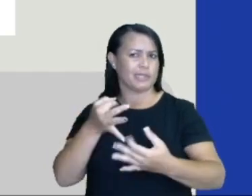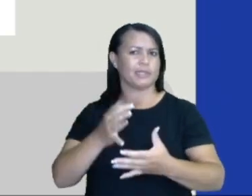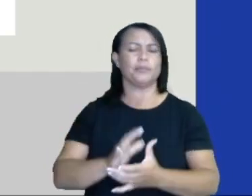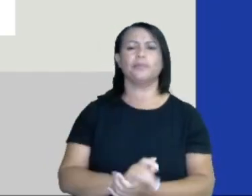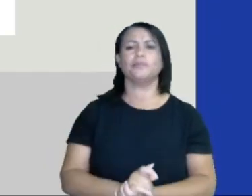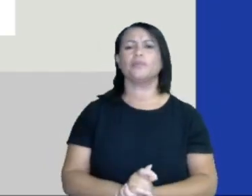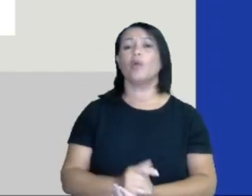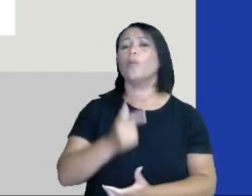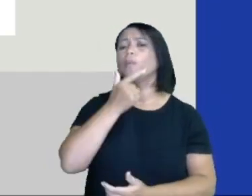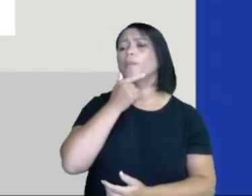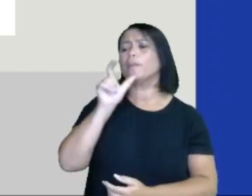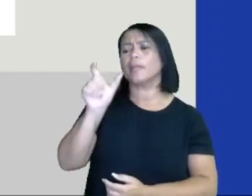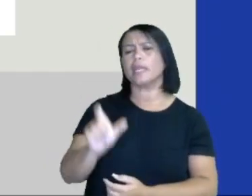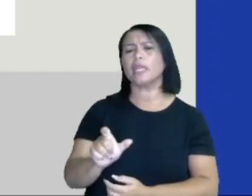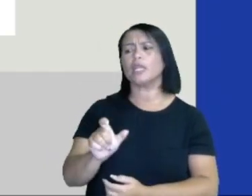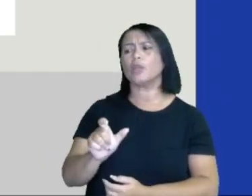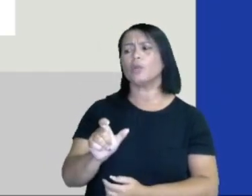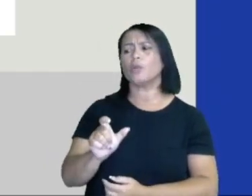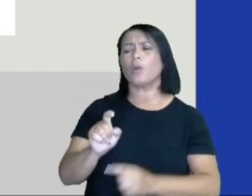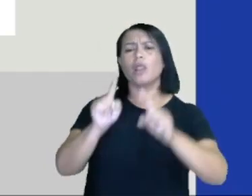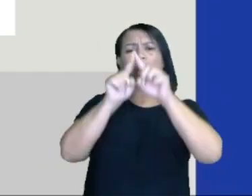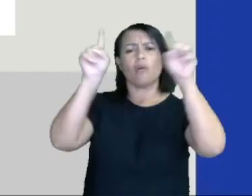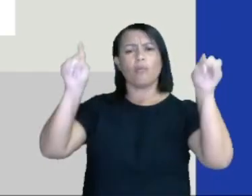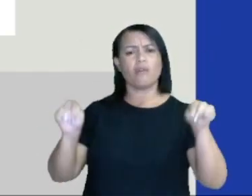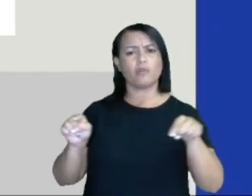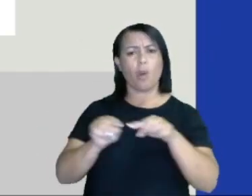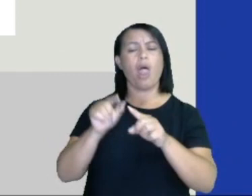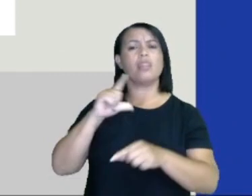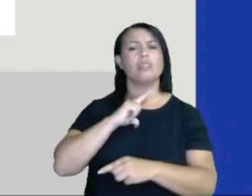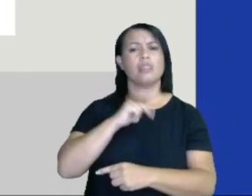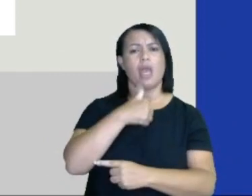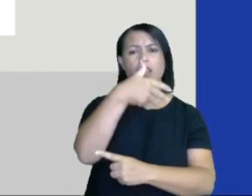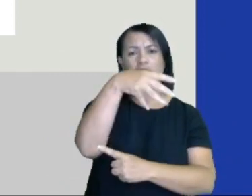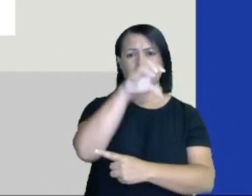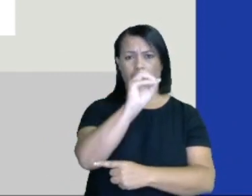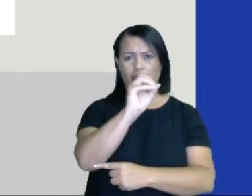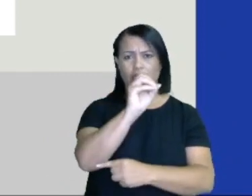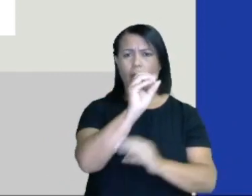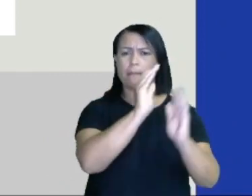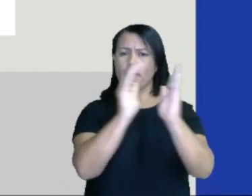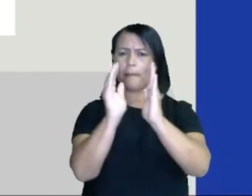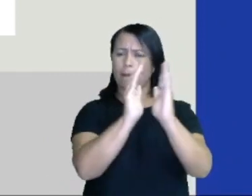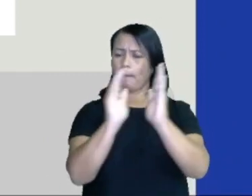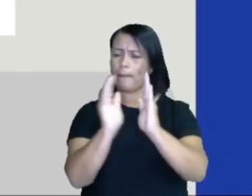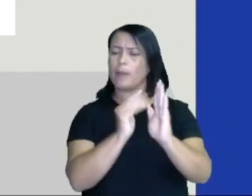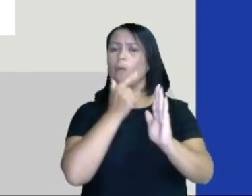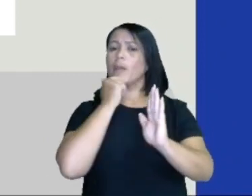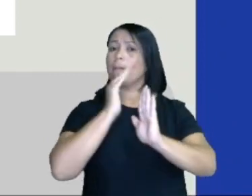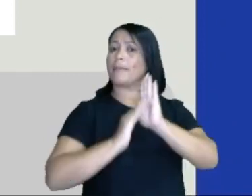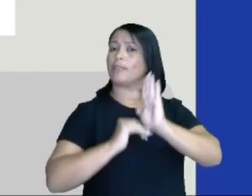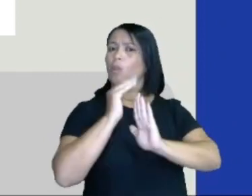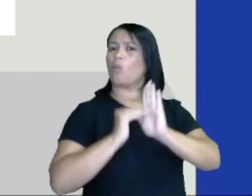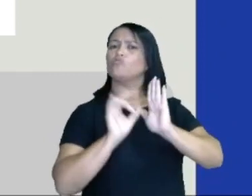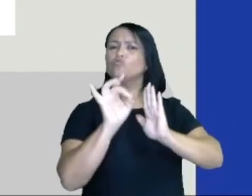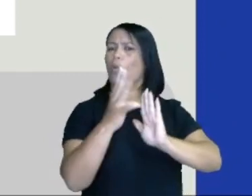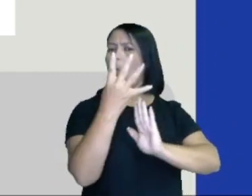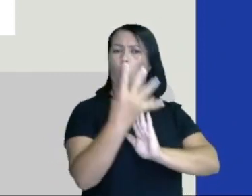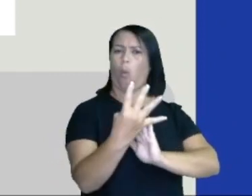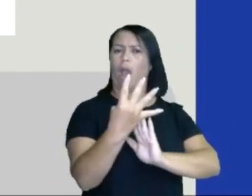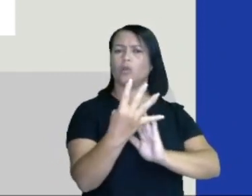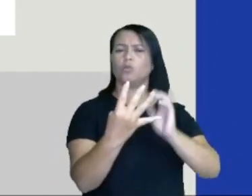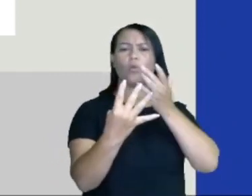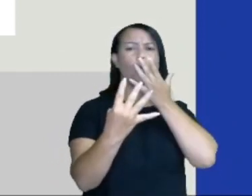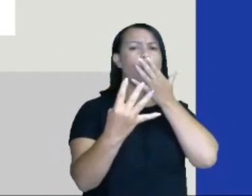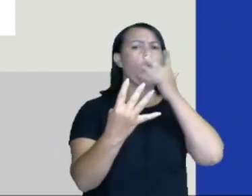explicação. João, com a figura, ele tem 10 partes apenas, então ele pintou só 4